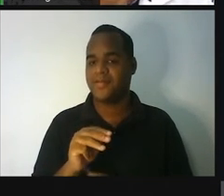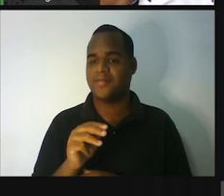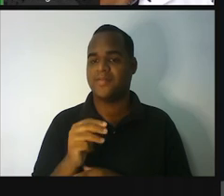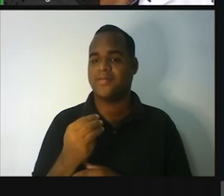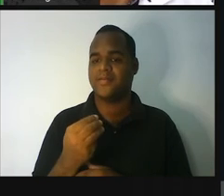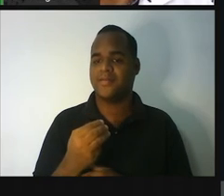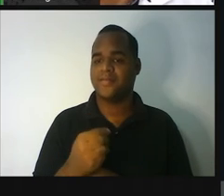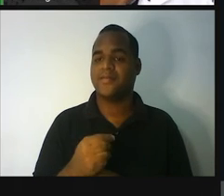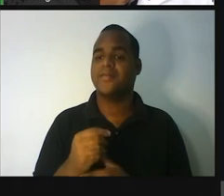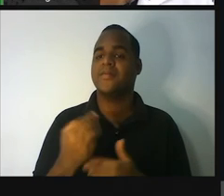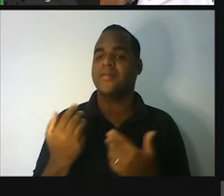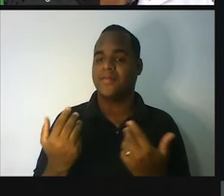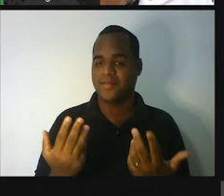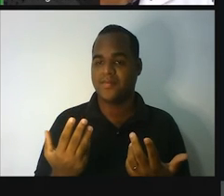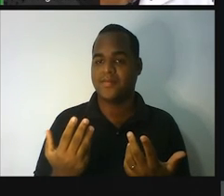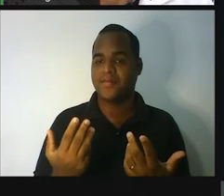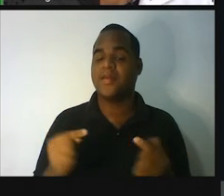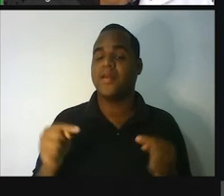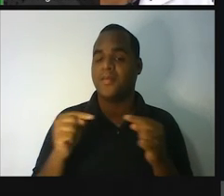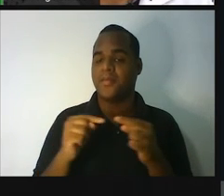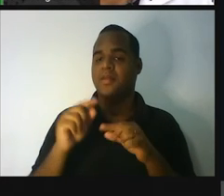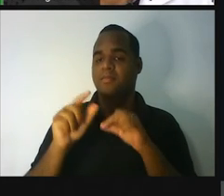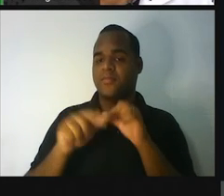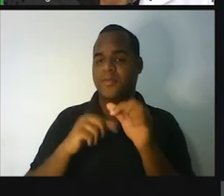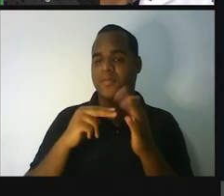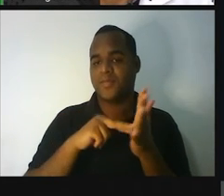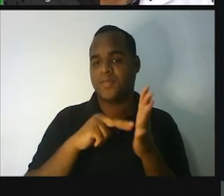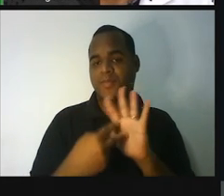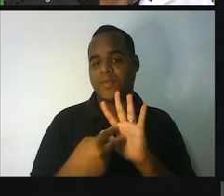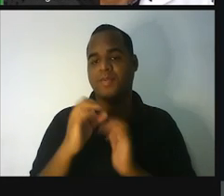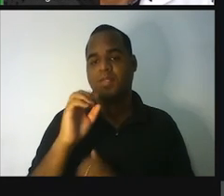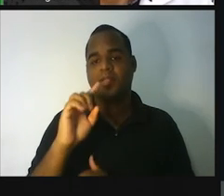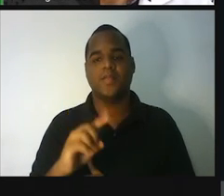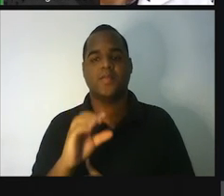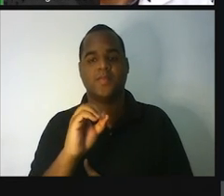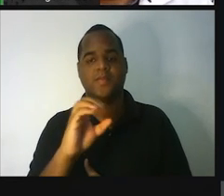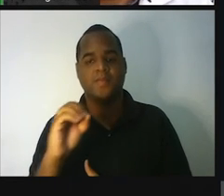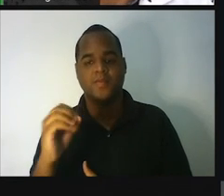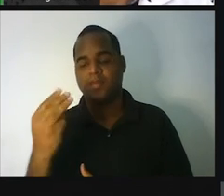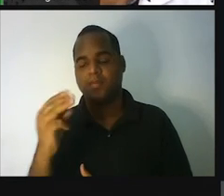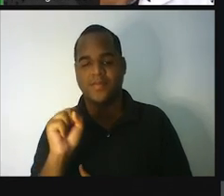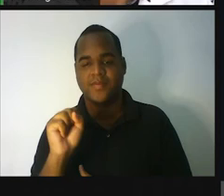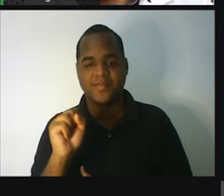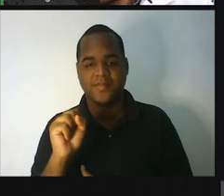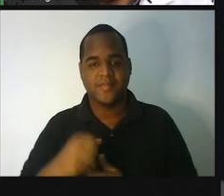km380 centímetros é o mesmo 000